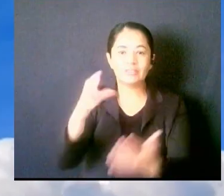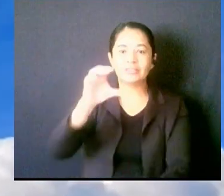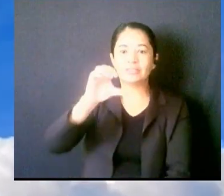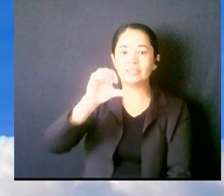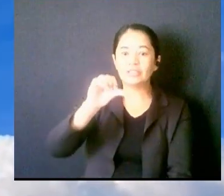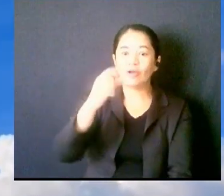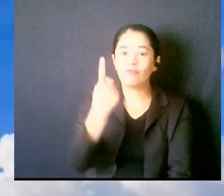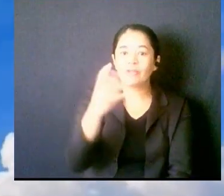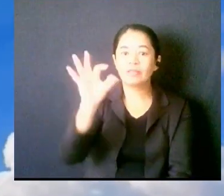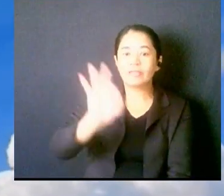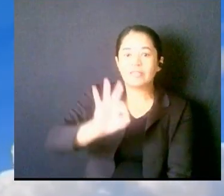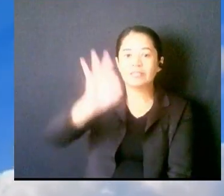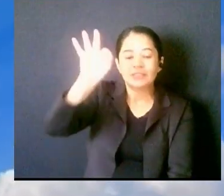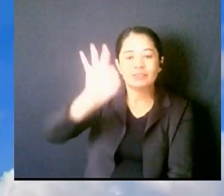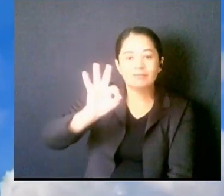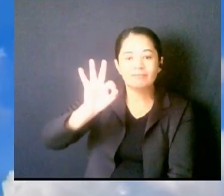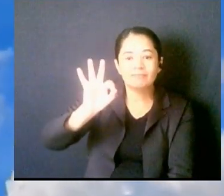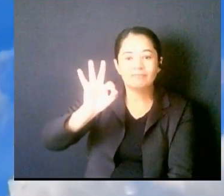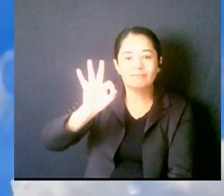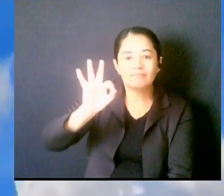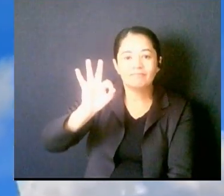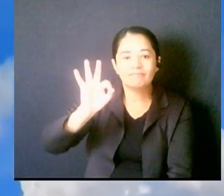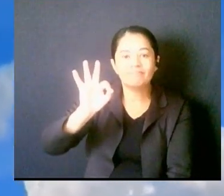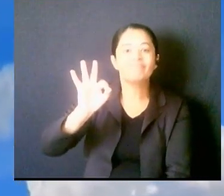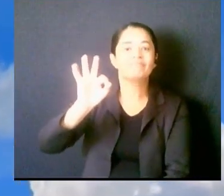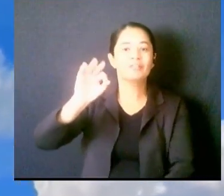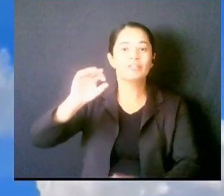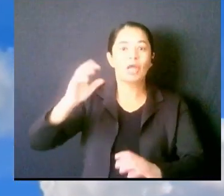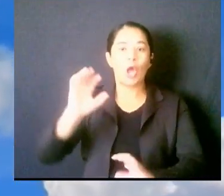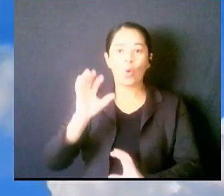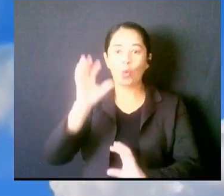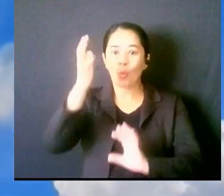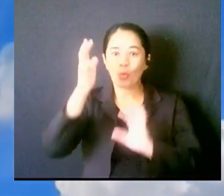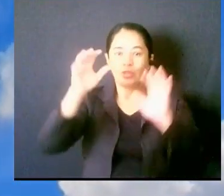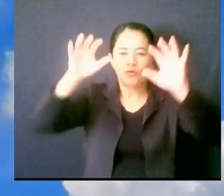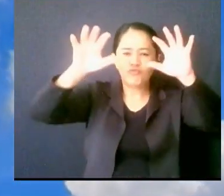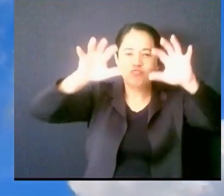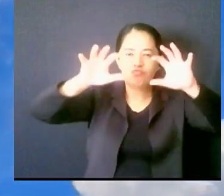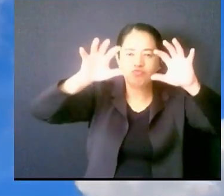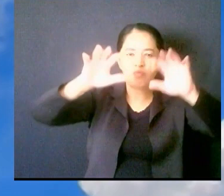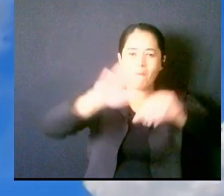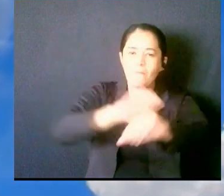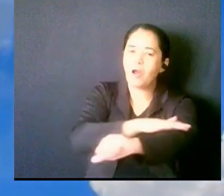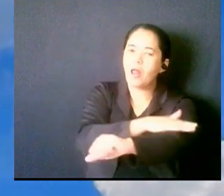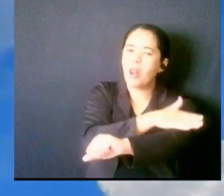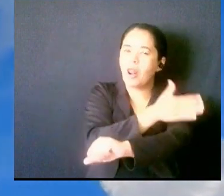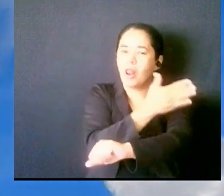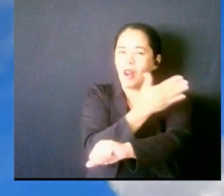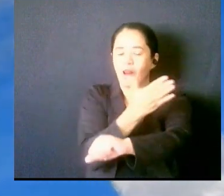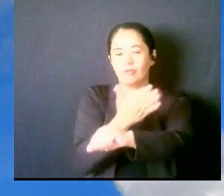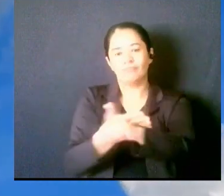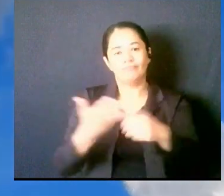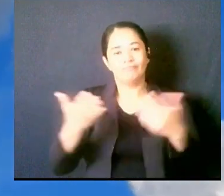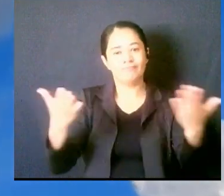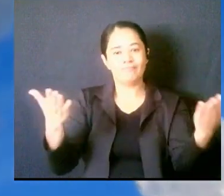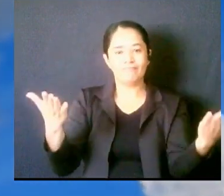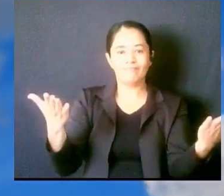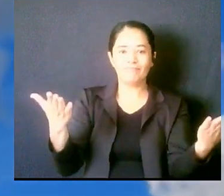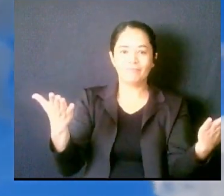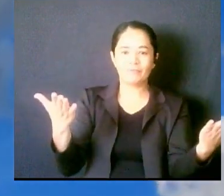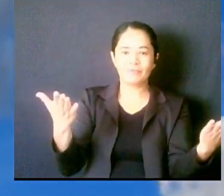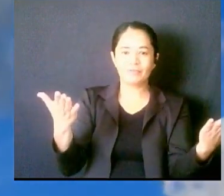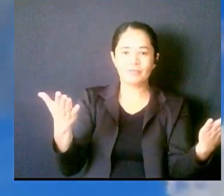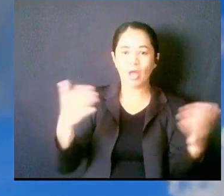91% de chance de chuva ao longo do dia, então, de acordo com os meteorologistas,